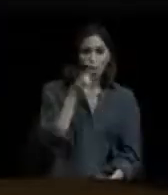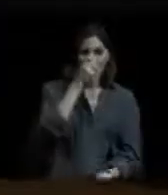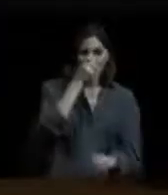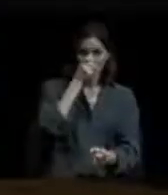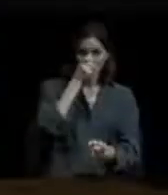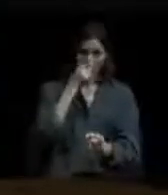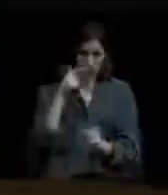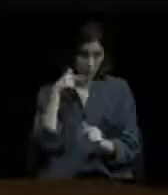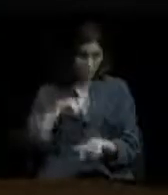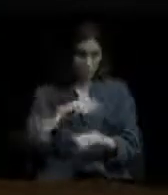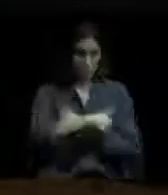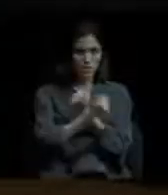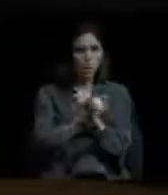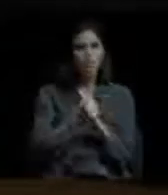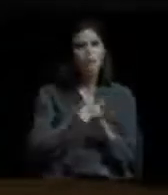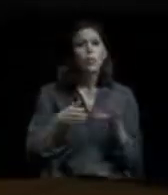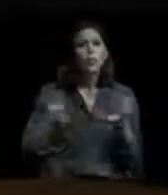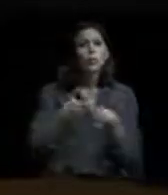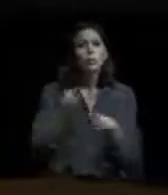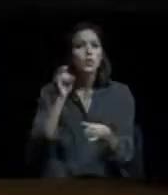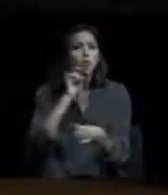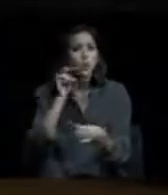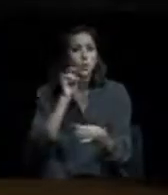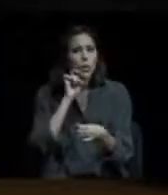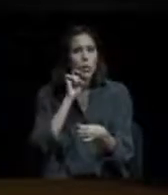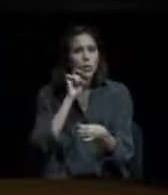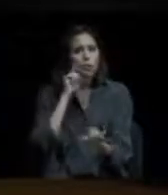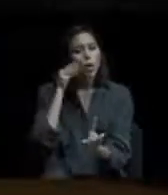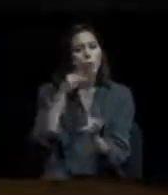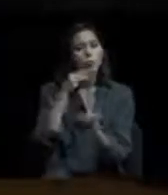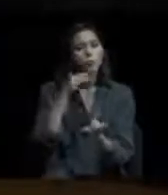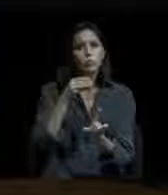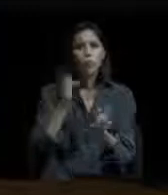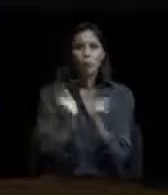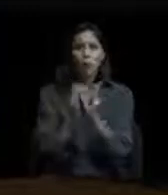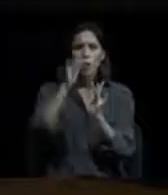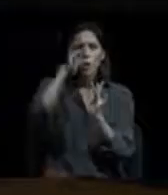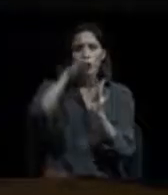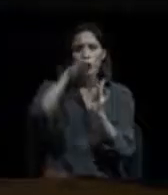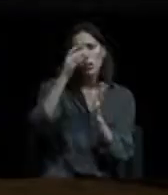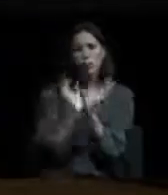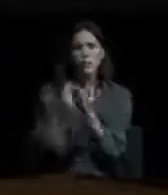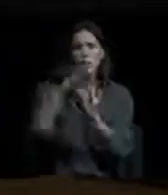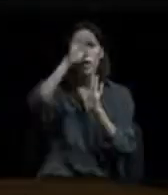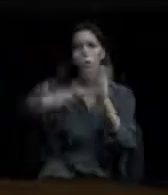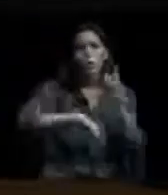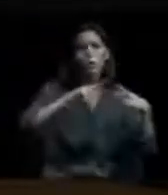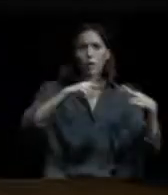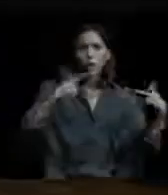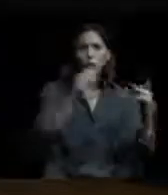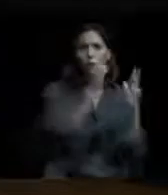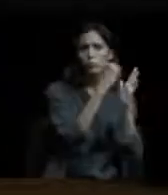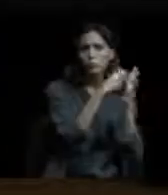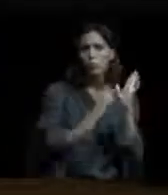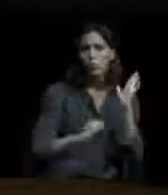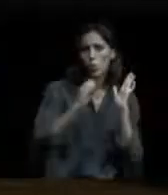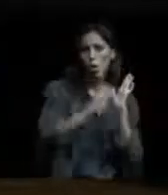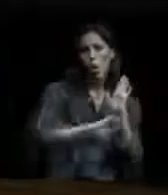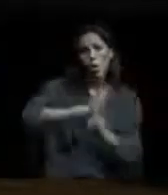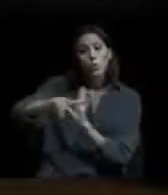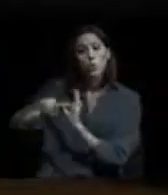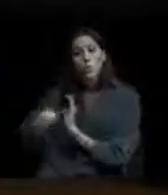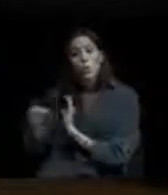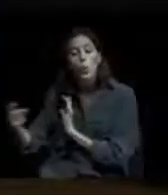cívica da cidade, o Conselho de Segurança nem sequer esteja sinalizado na página da Câmara como estão os restantes conselhos. Depois,